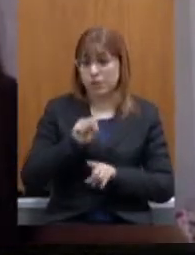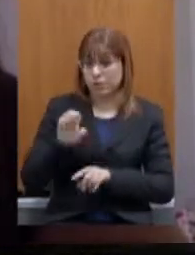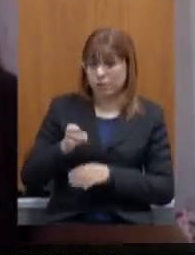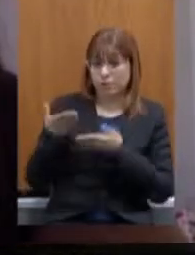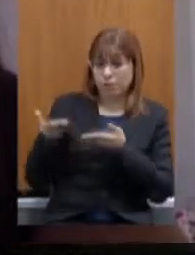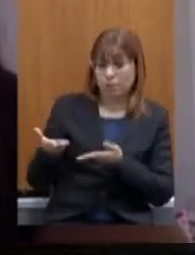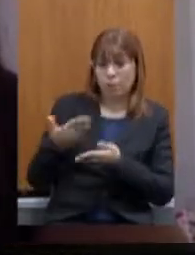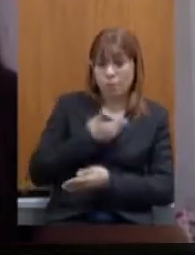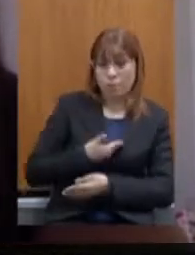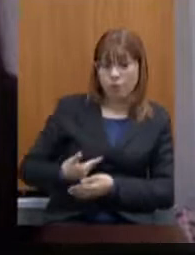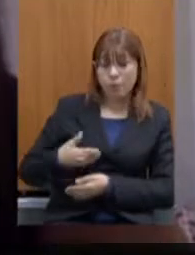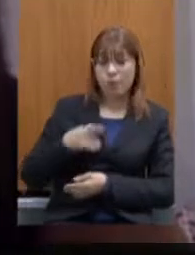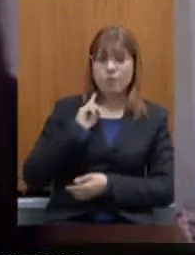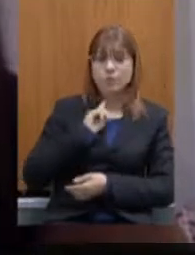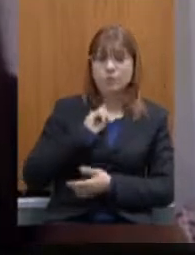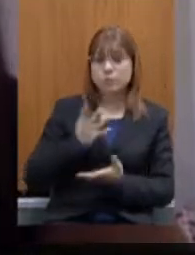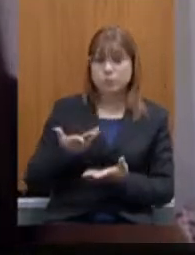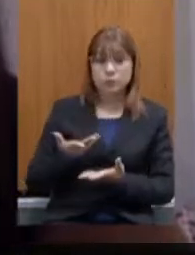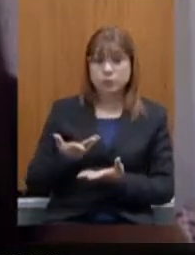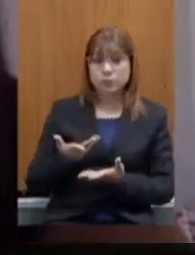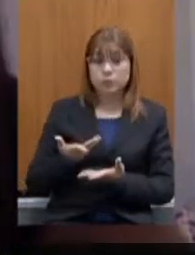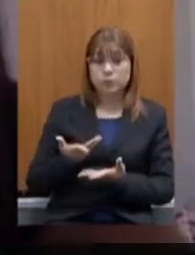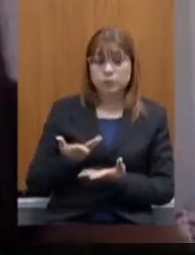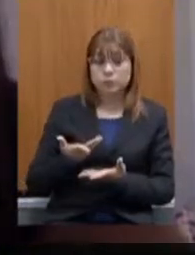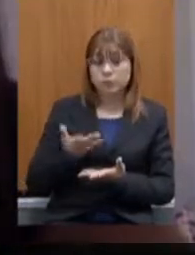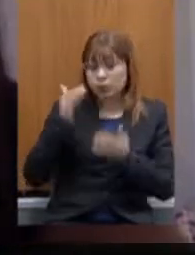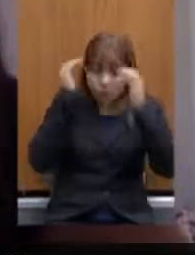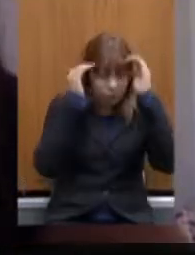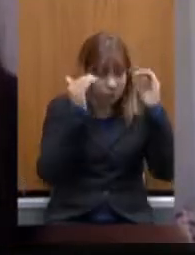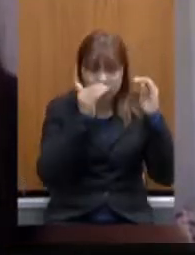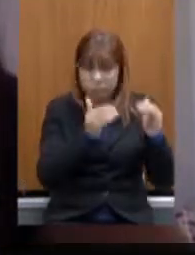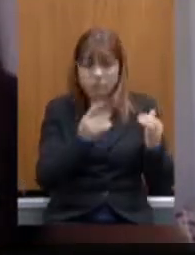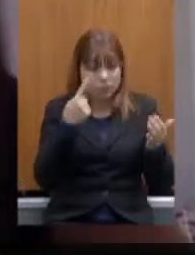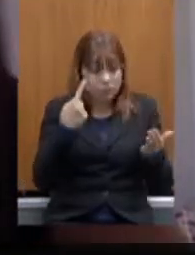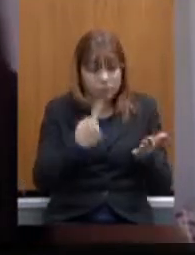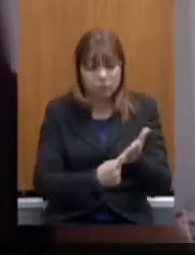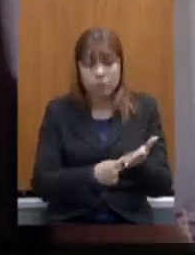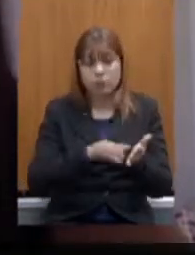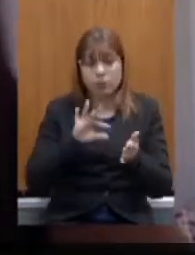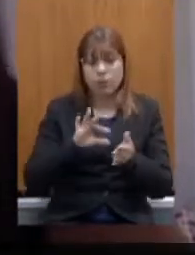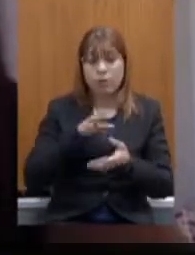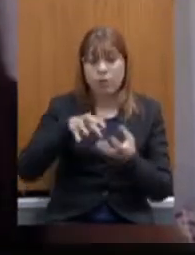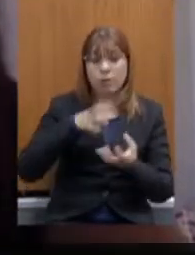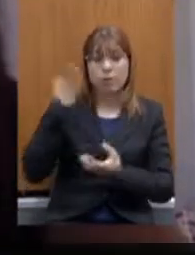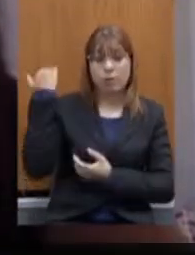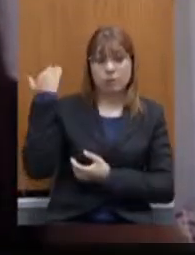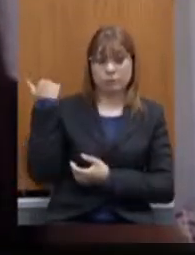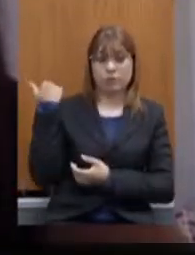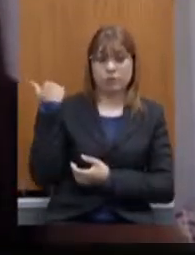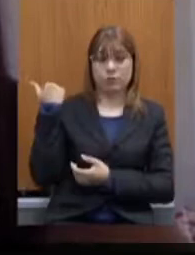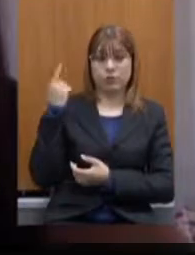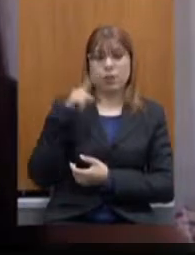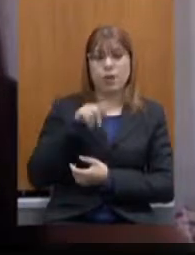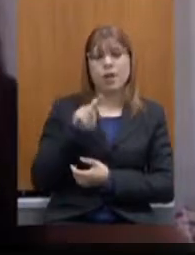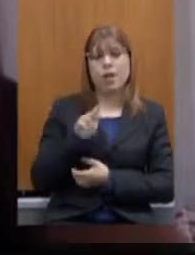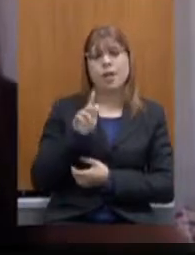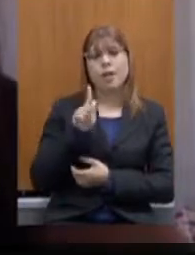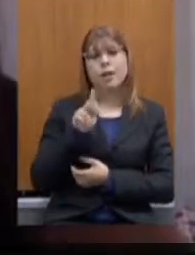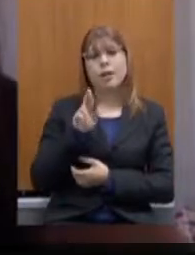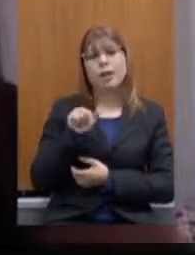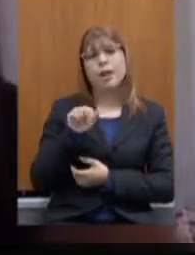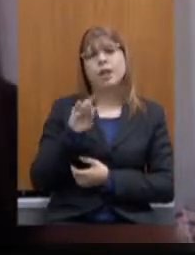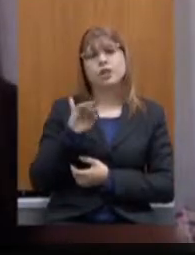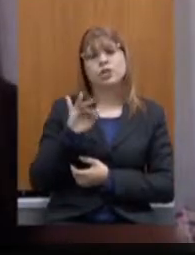de minas não implementaram o nosso acordo de greve não incorporar os nossos vencimentos das gratificações que